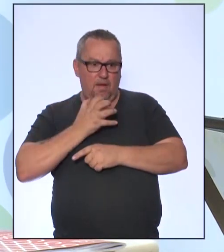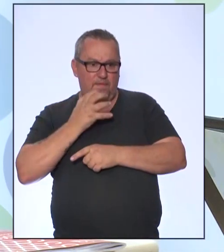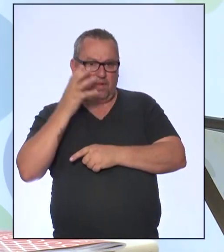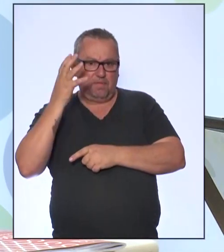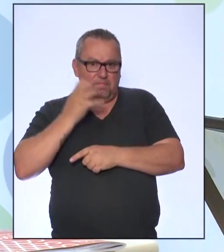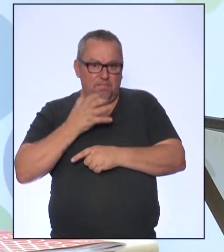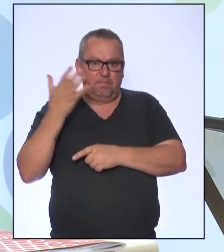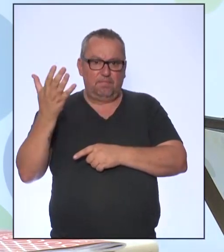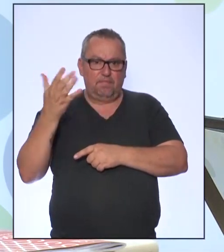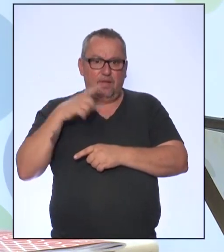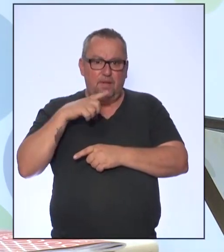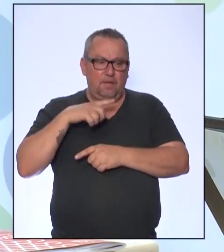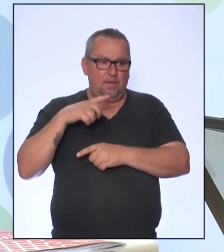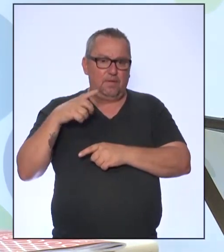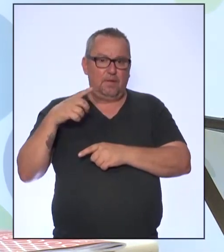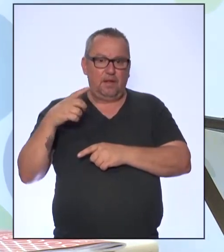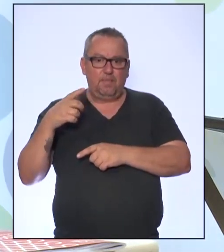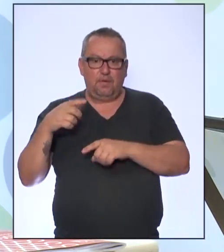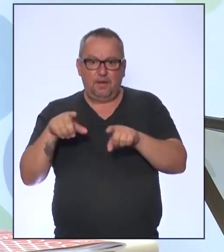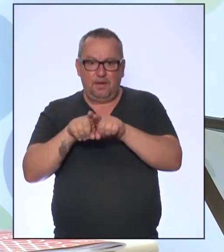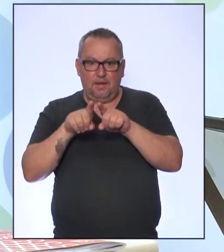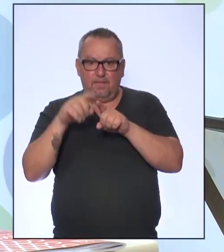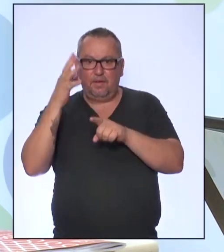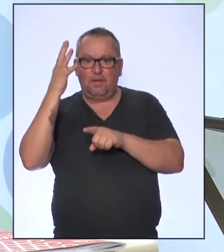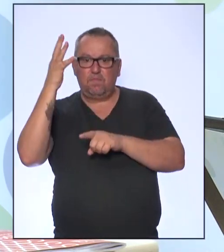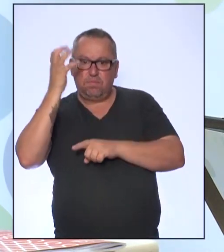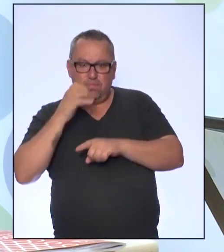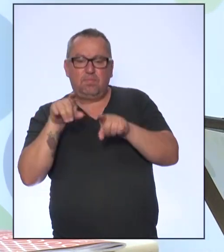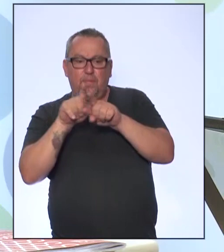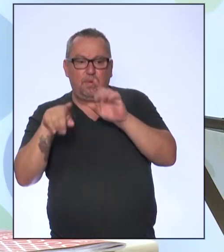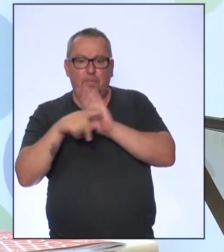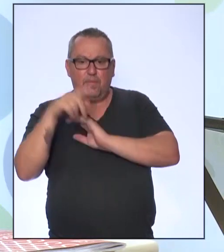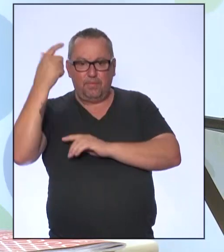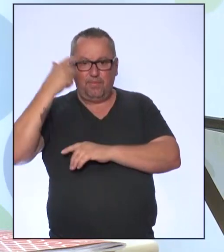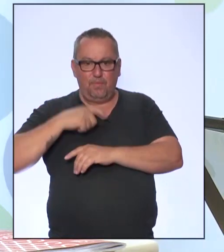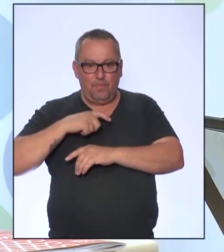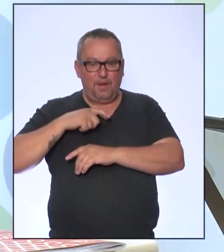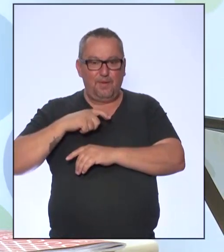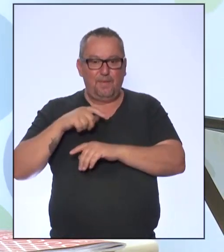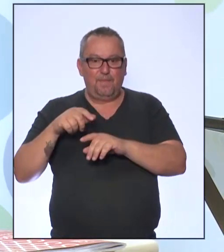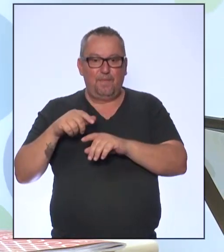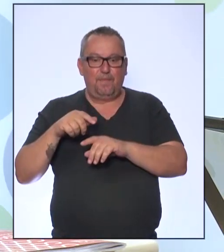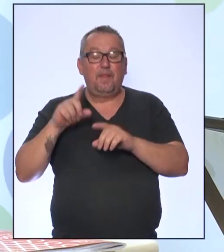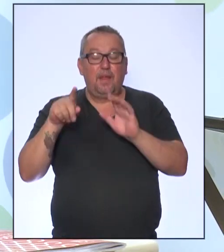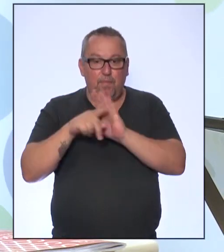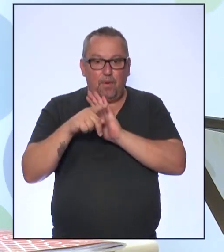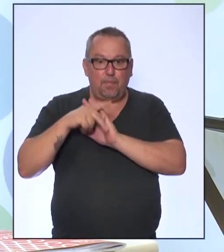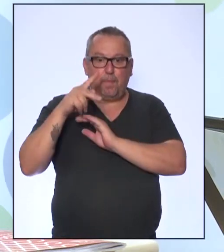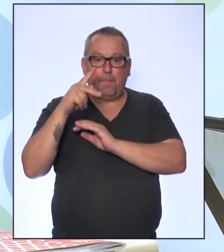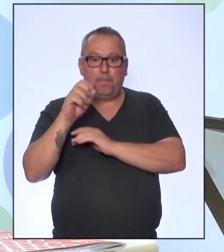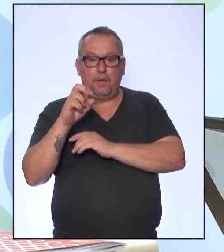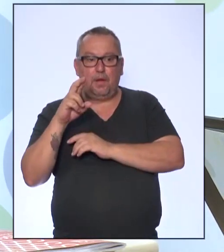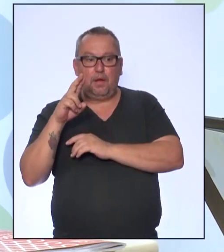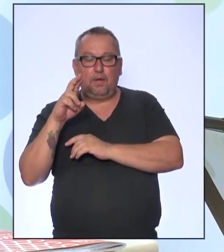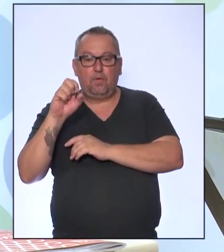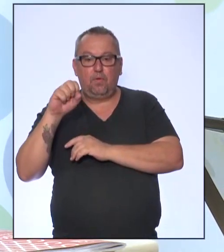raiva, ele dá aquela característica de um humano mesmo. Então, por isso que é a personificação.